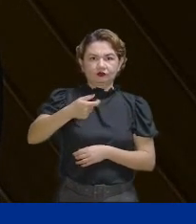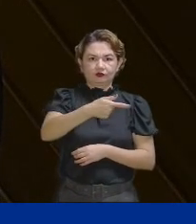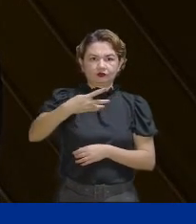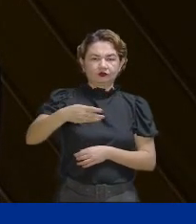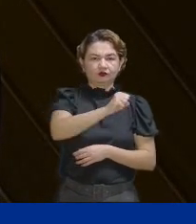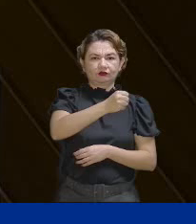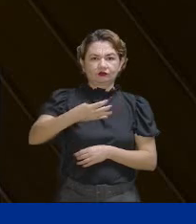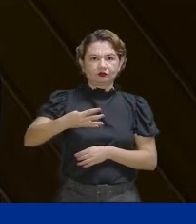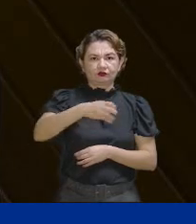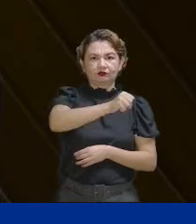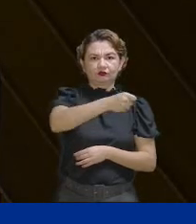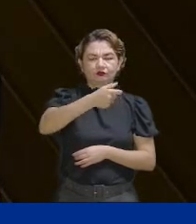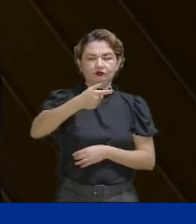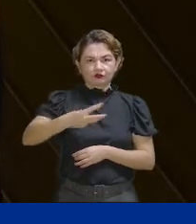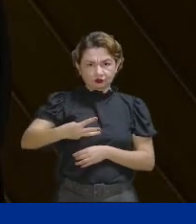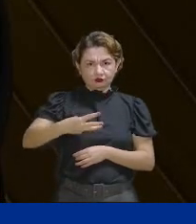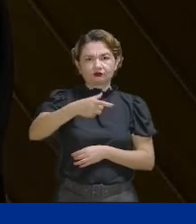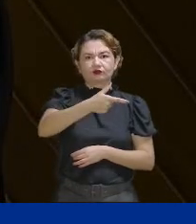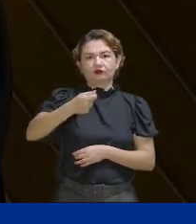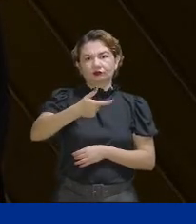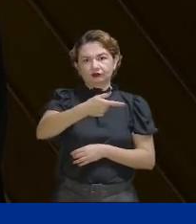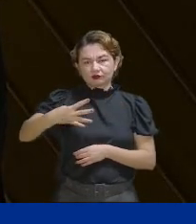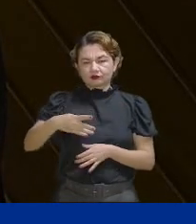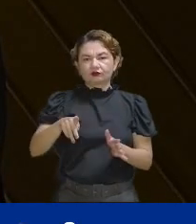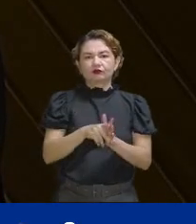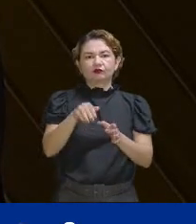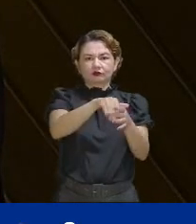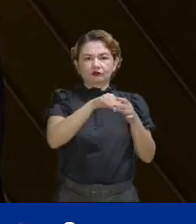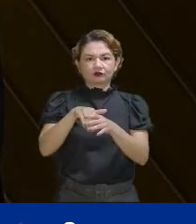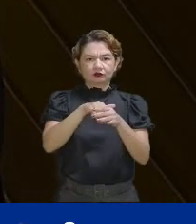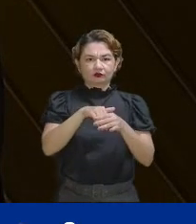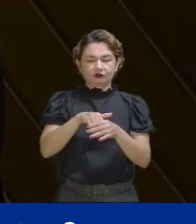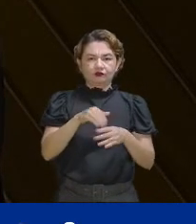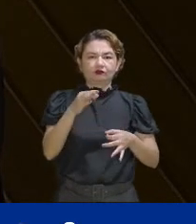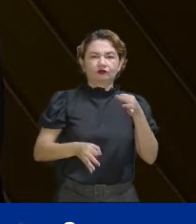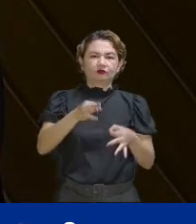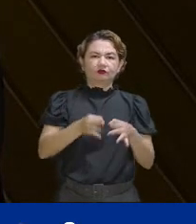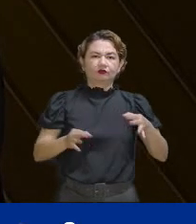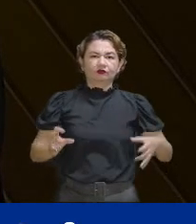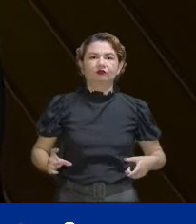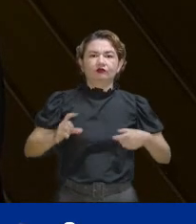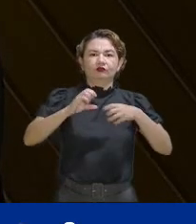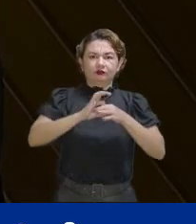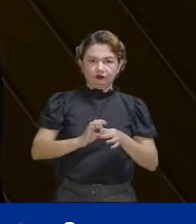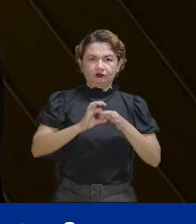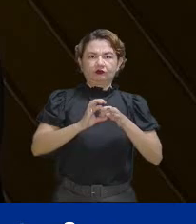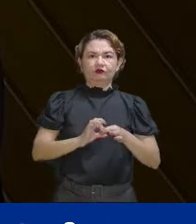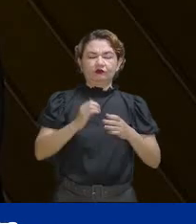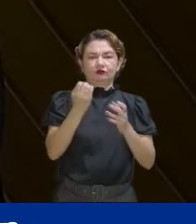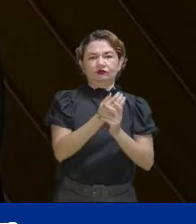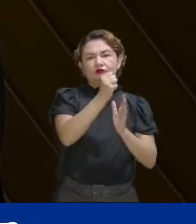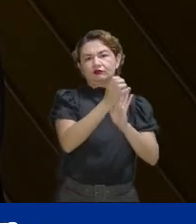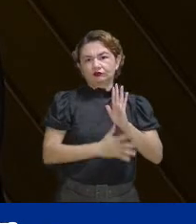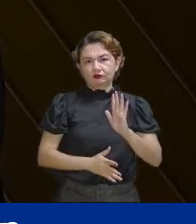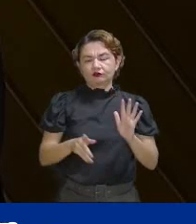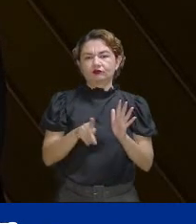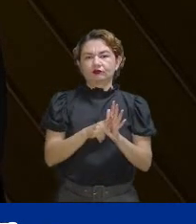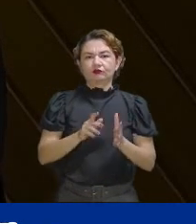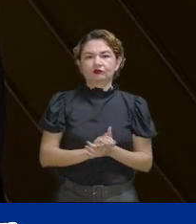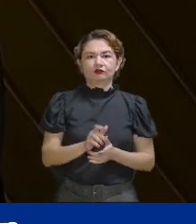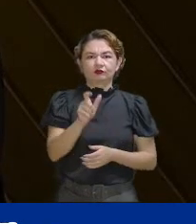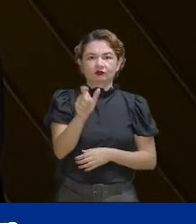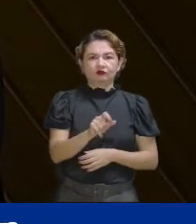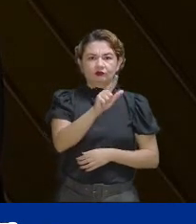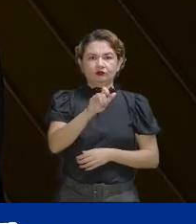2024 e 8483 de 2024. Esses acordos foram proferidos no julgamento conjunto dos embargos de declaração interpostos